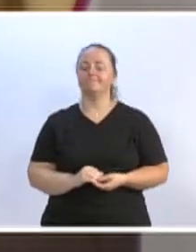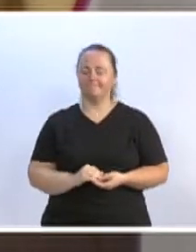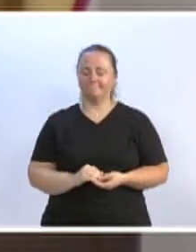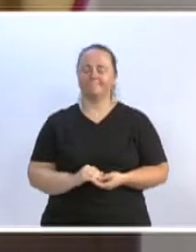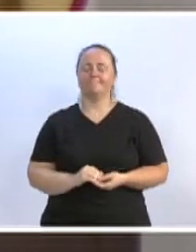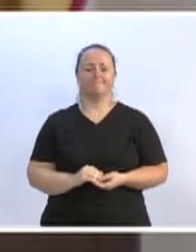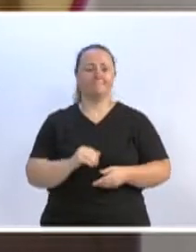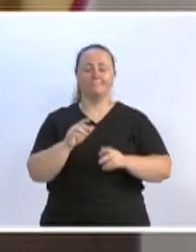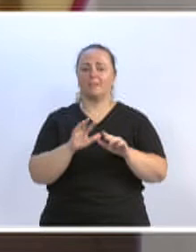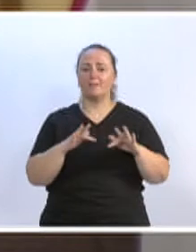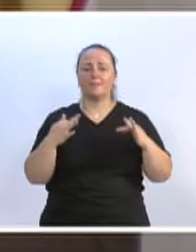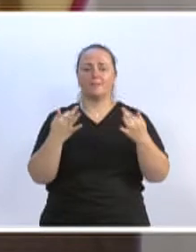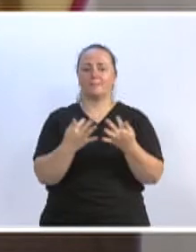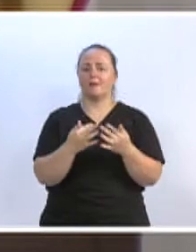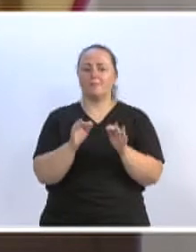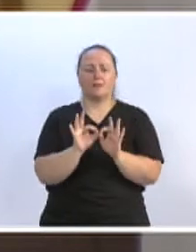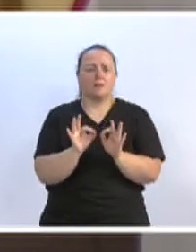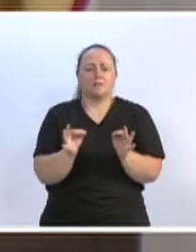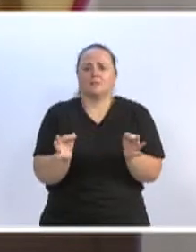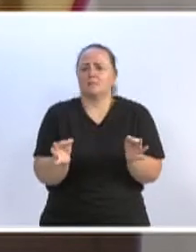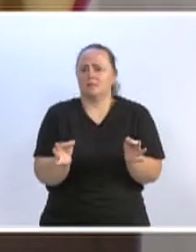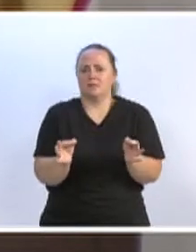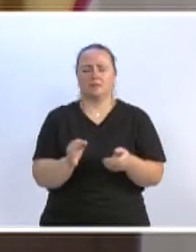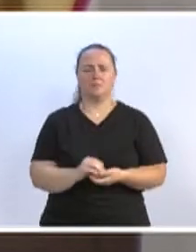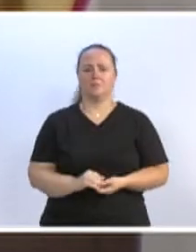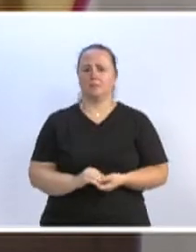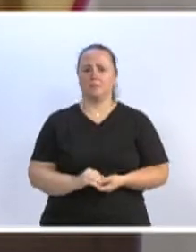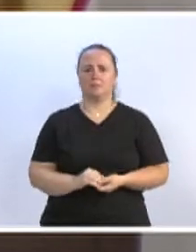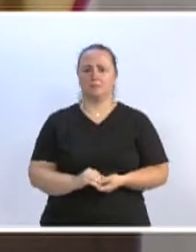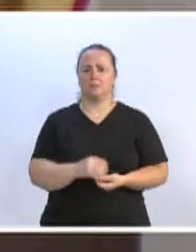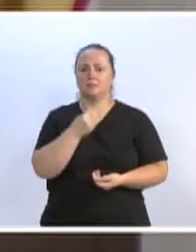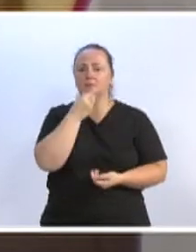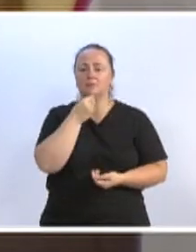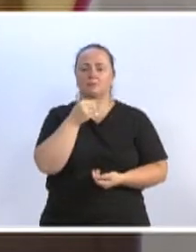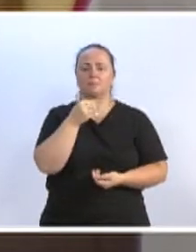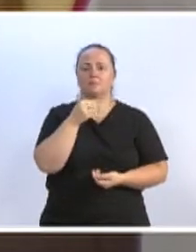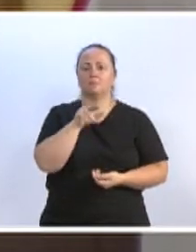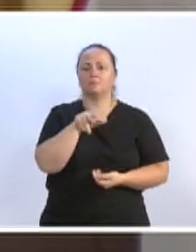acontece entre 2 irmãos que não se falavam.